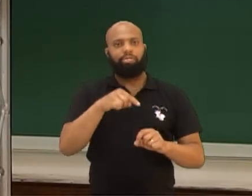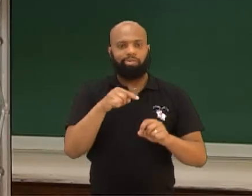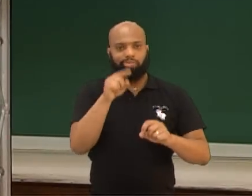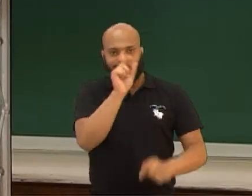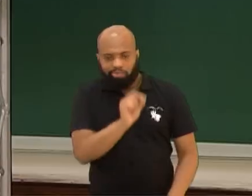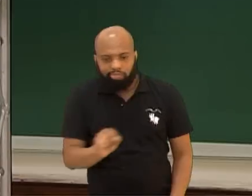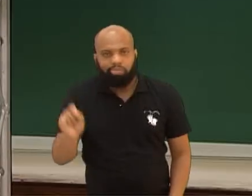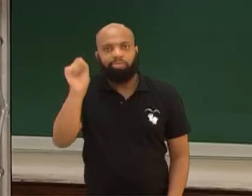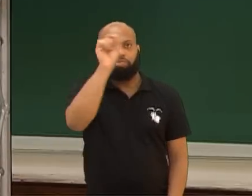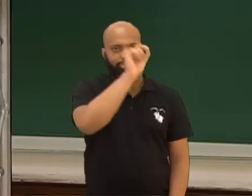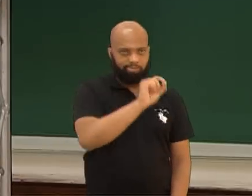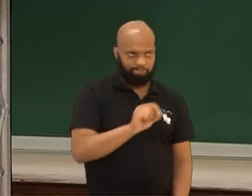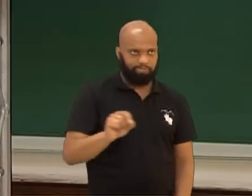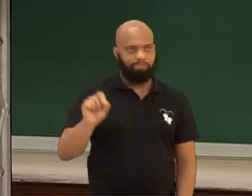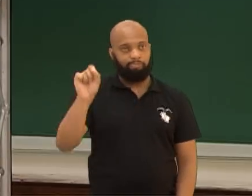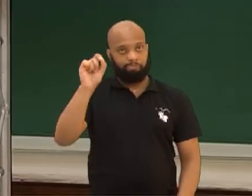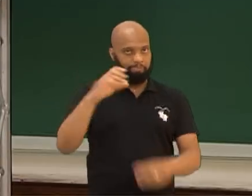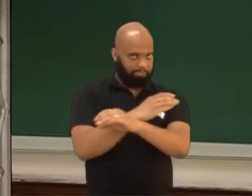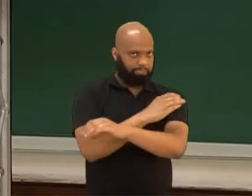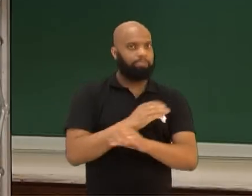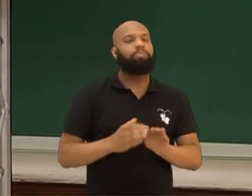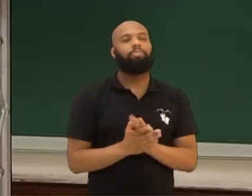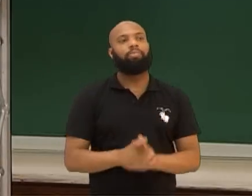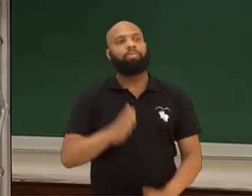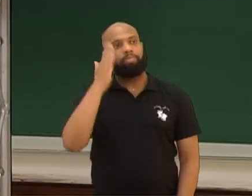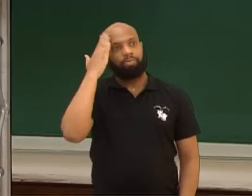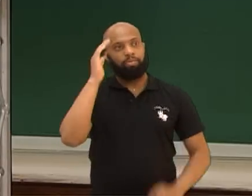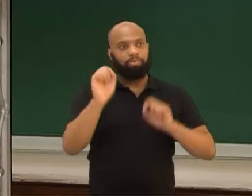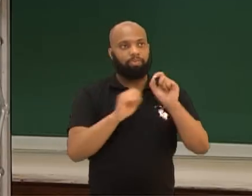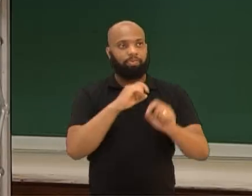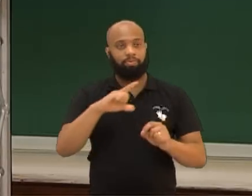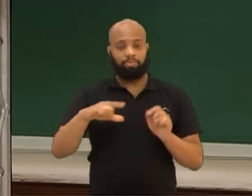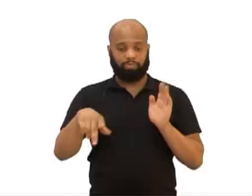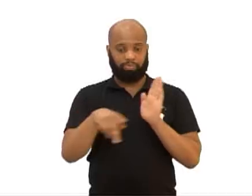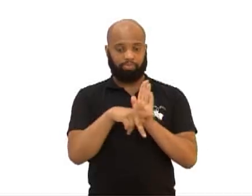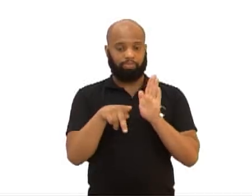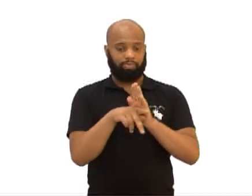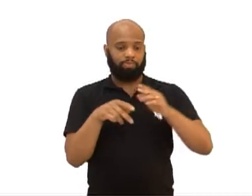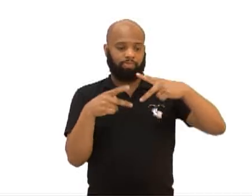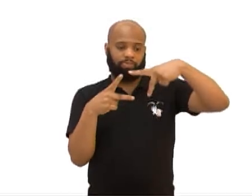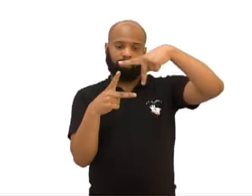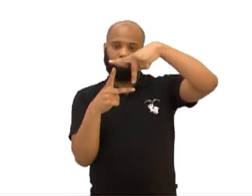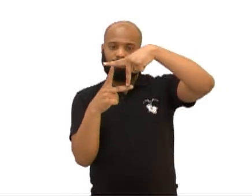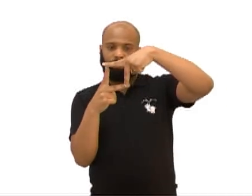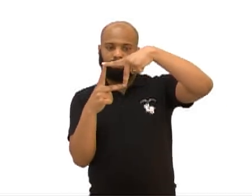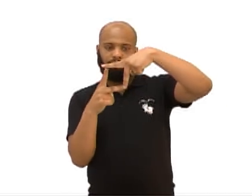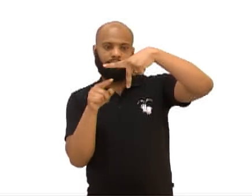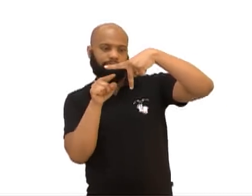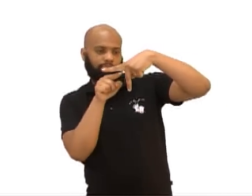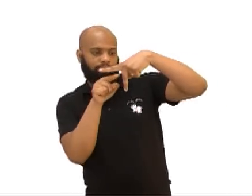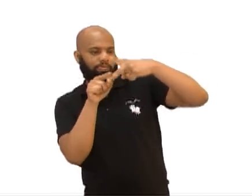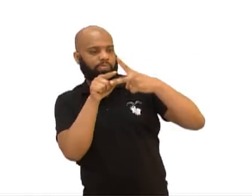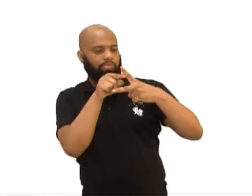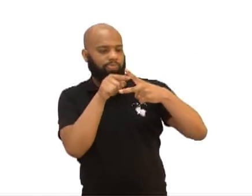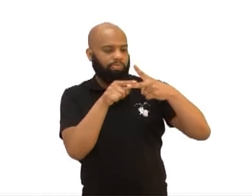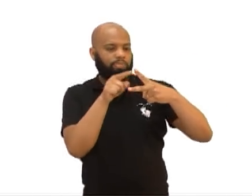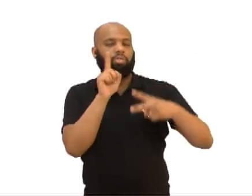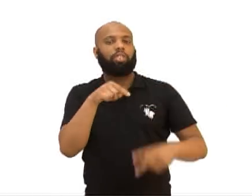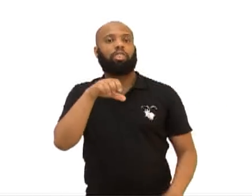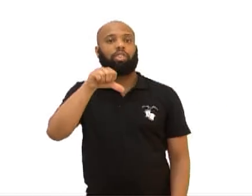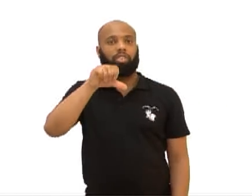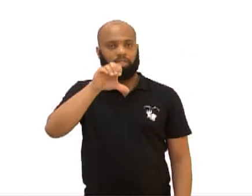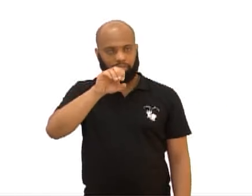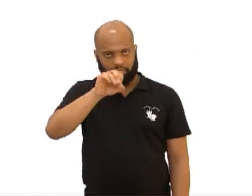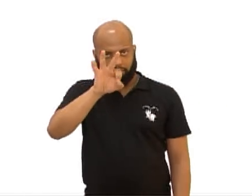uma volta, né? Então, a gente sabe que o ângulo do quadrado é de 90 graus. Nós já vimos isso em aulas